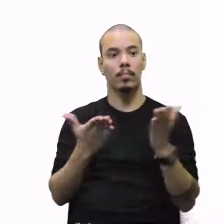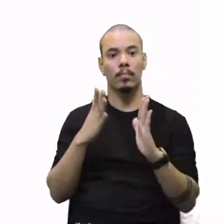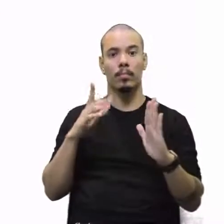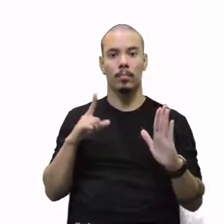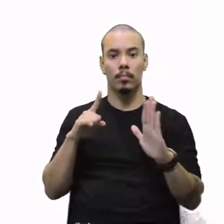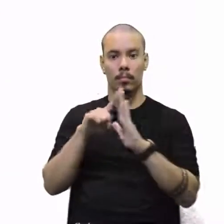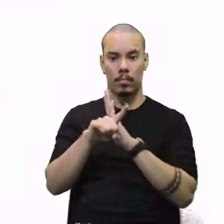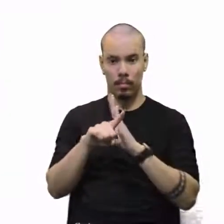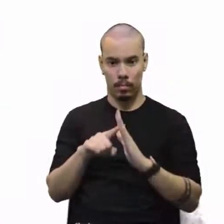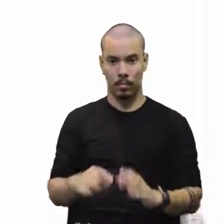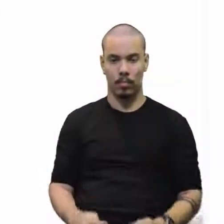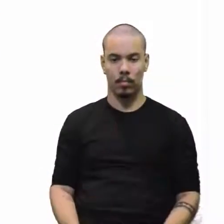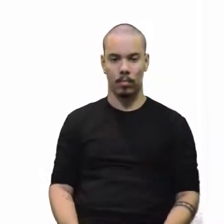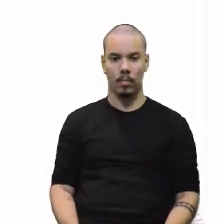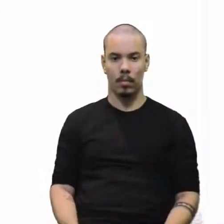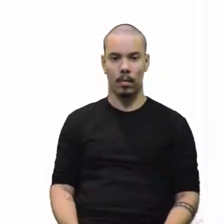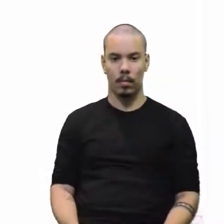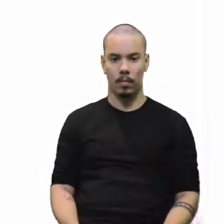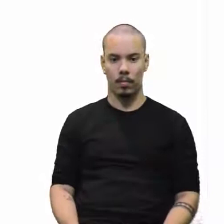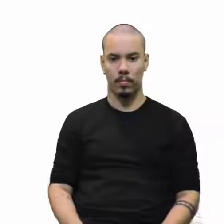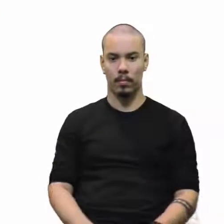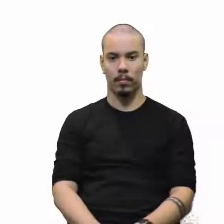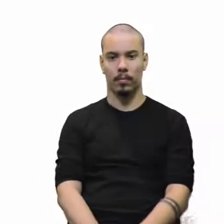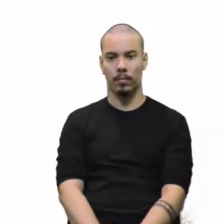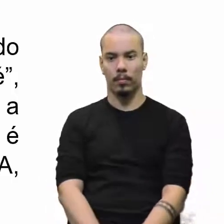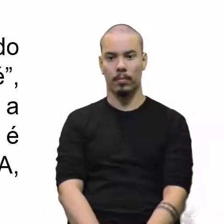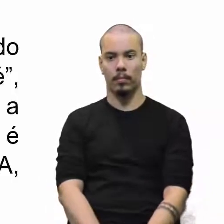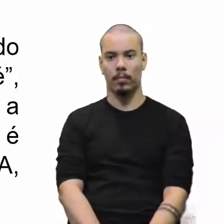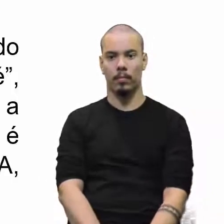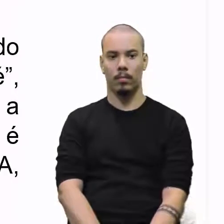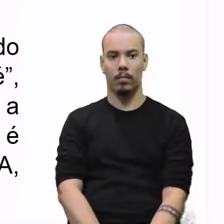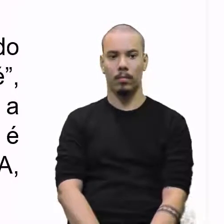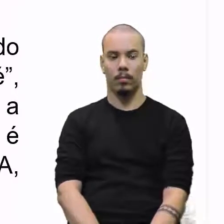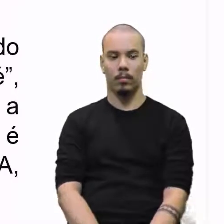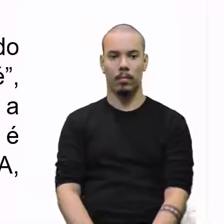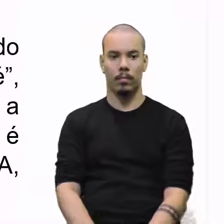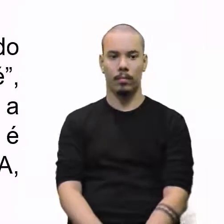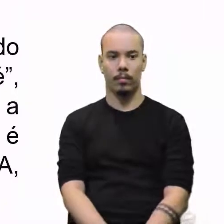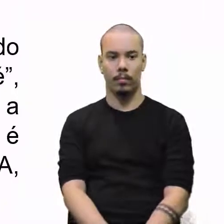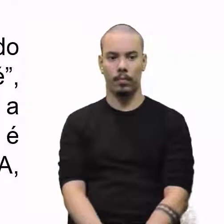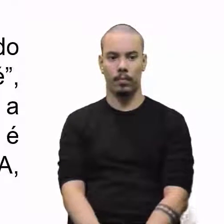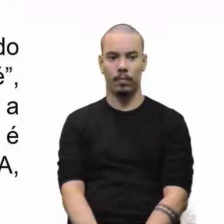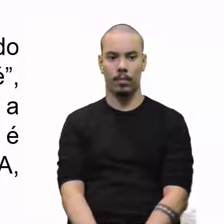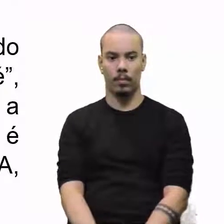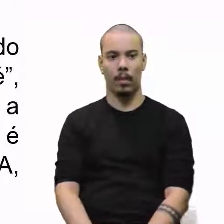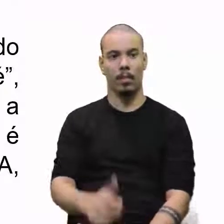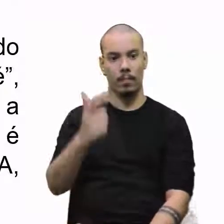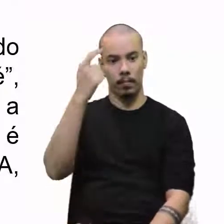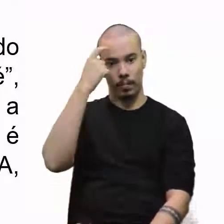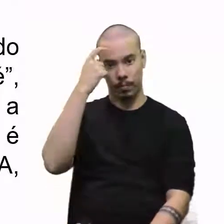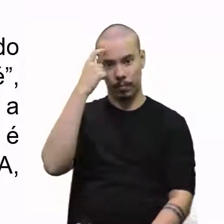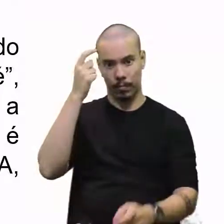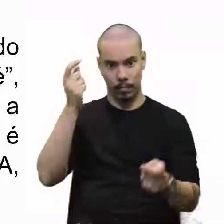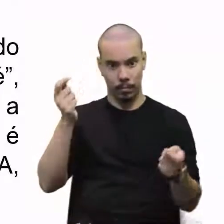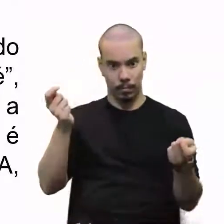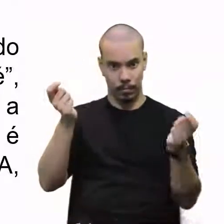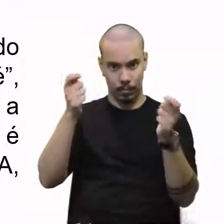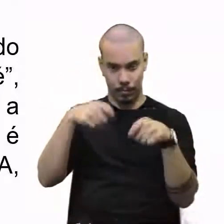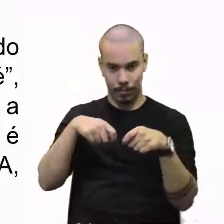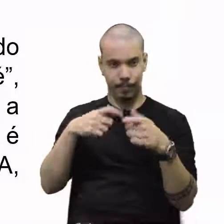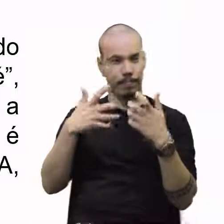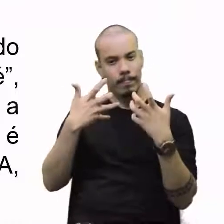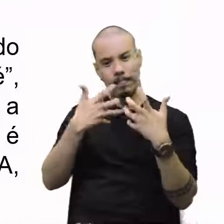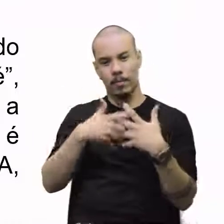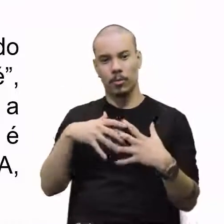pergunta. Pensando, né? Tá aqui todo o A gente vai voltar aqui para trabalhar. Pensando nas possíveis